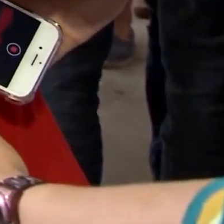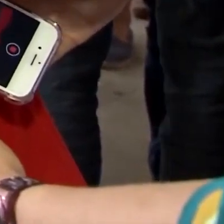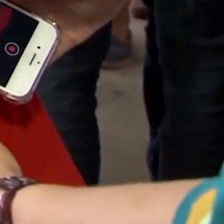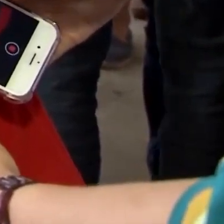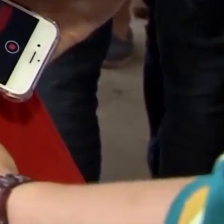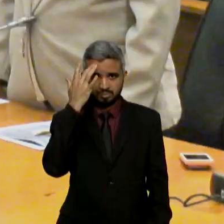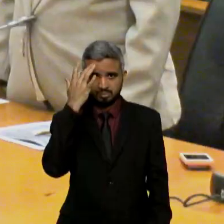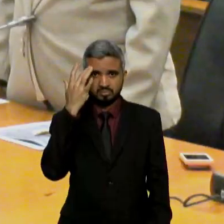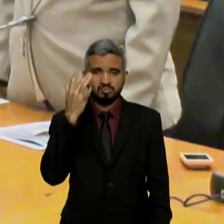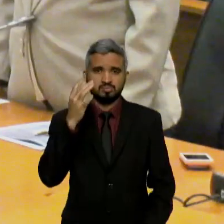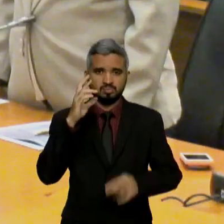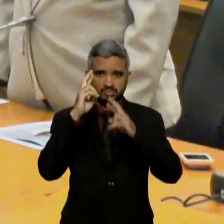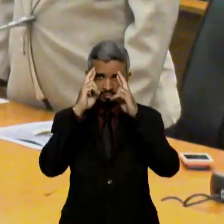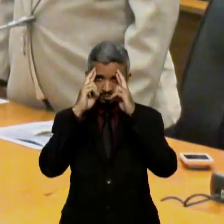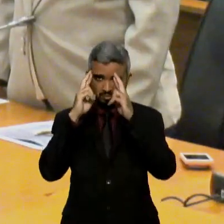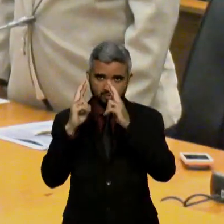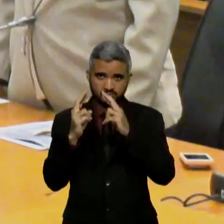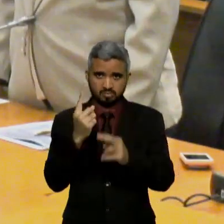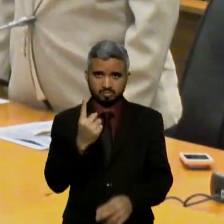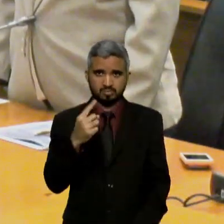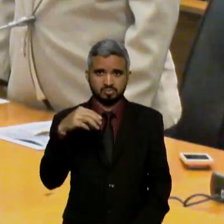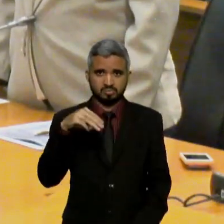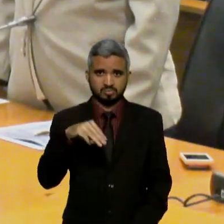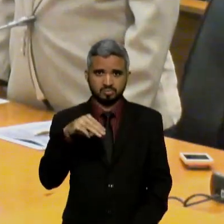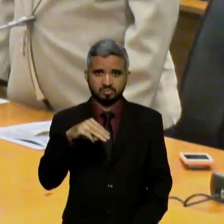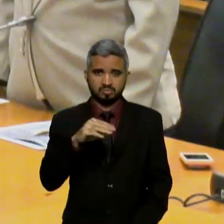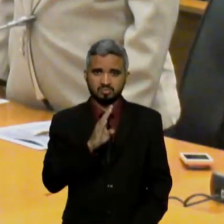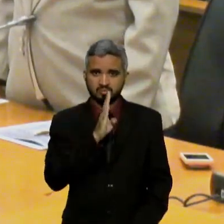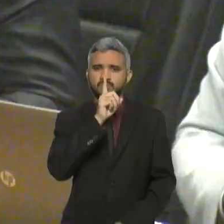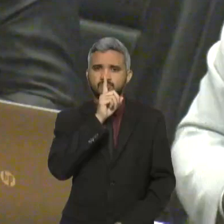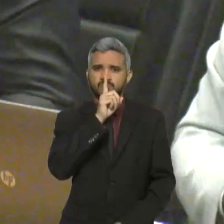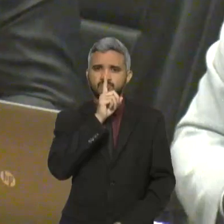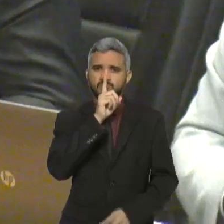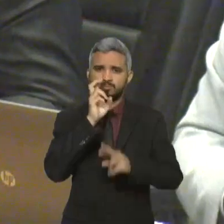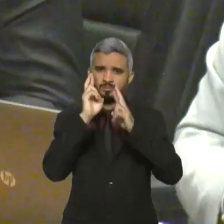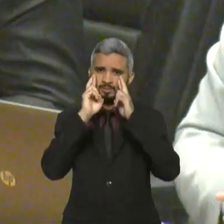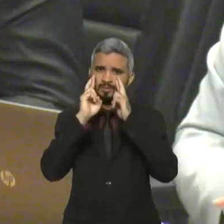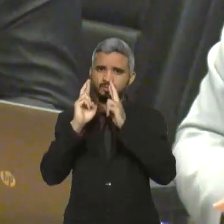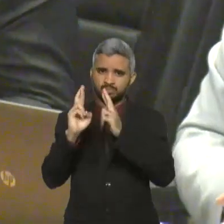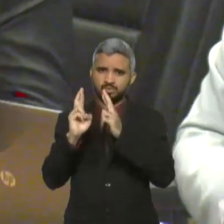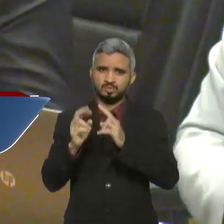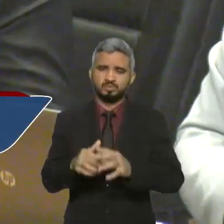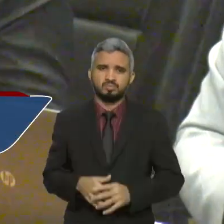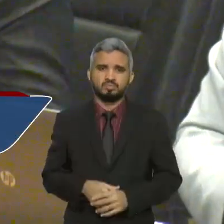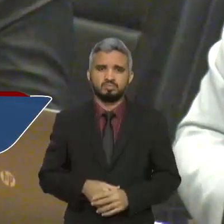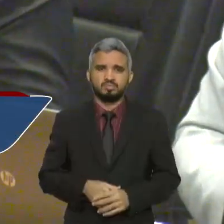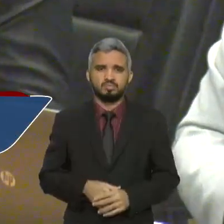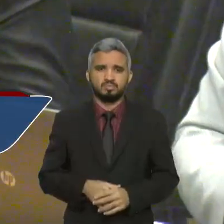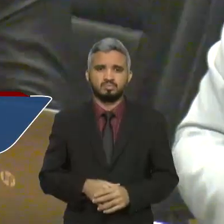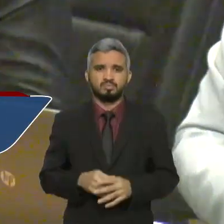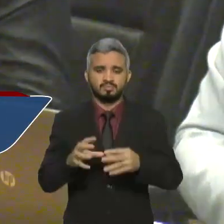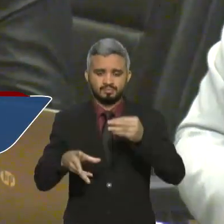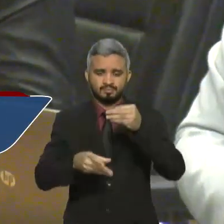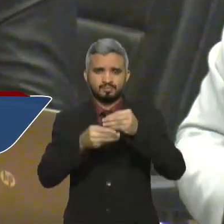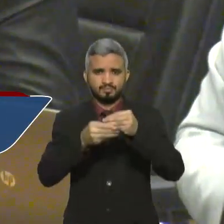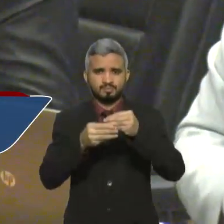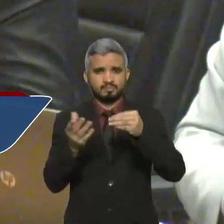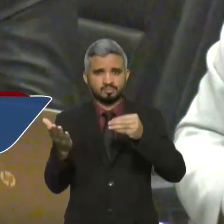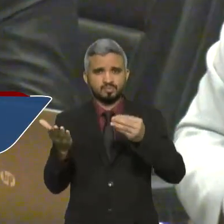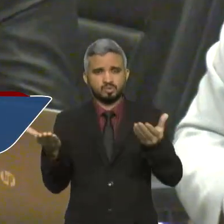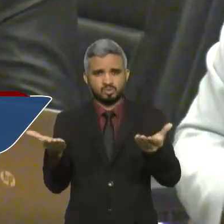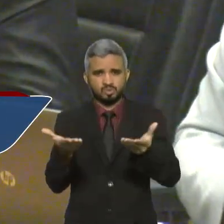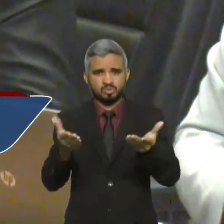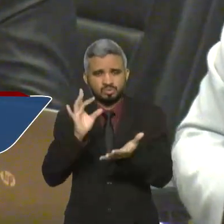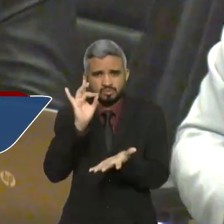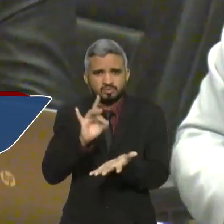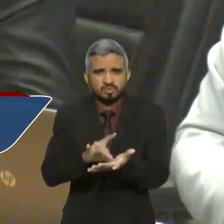dos trabalhadores no Maranhão parlamentares se manifestar já tivemos essa grande perda deste grande brasileiro desse